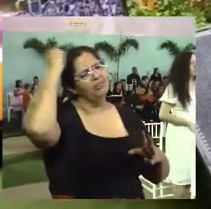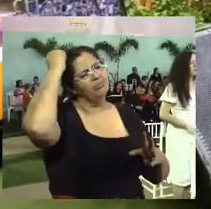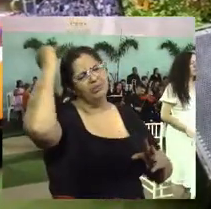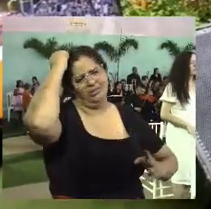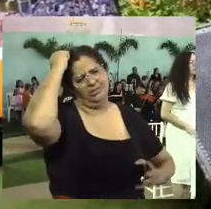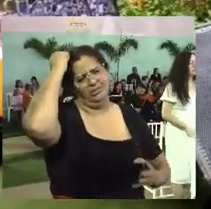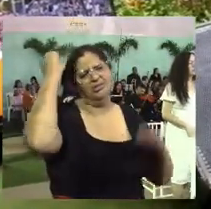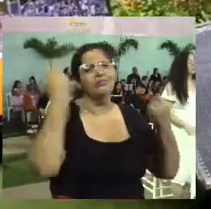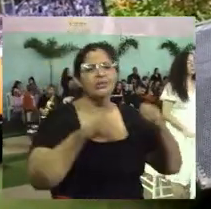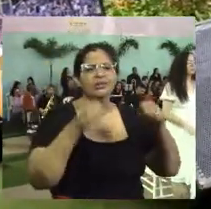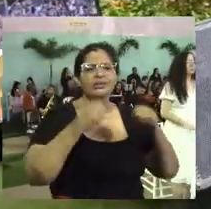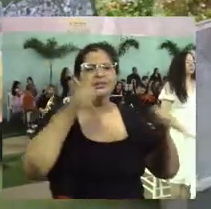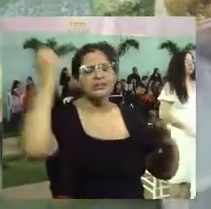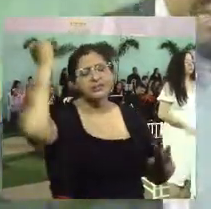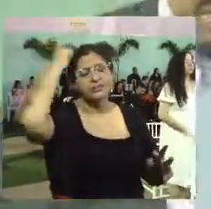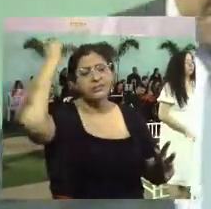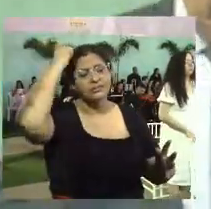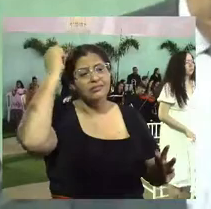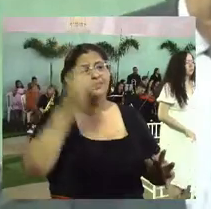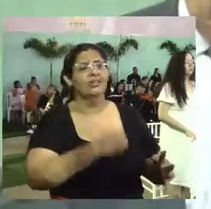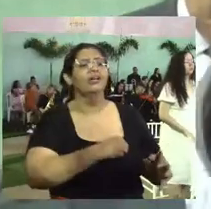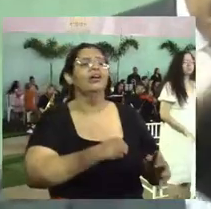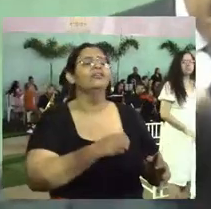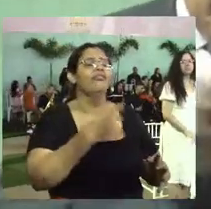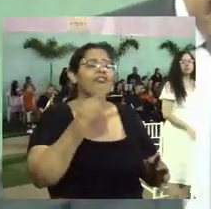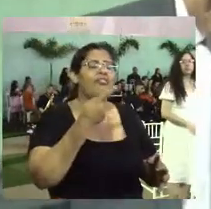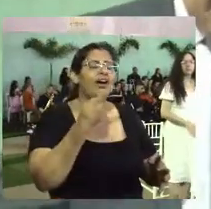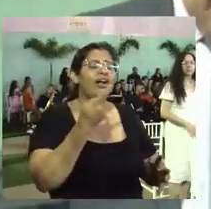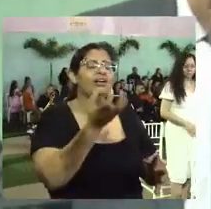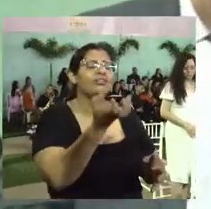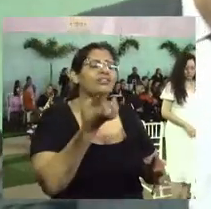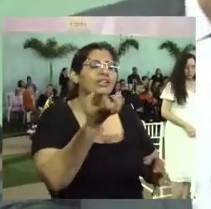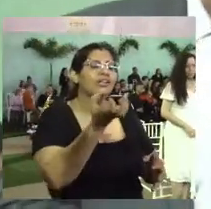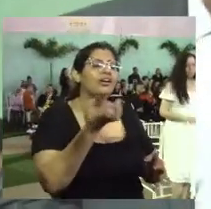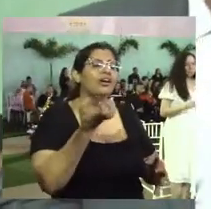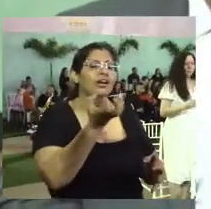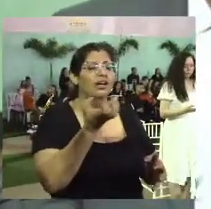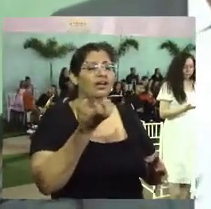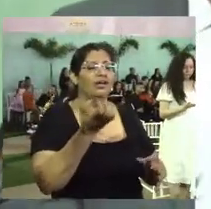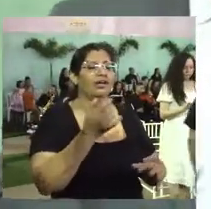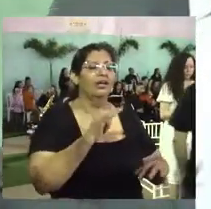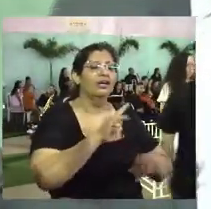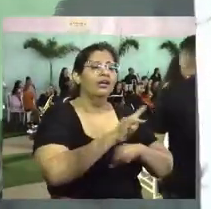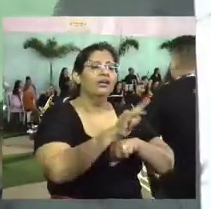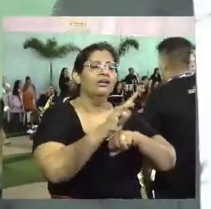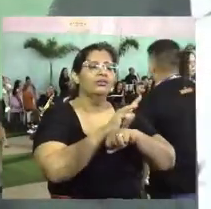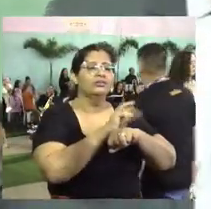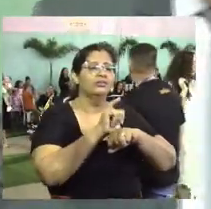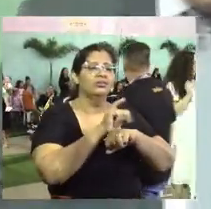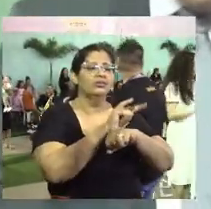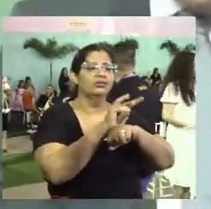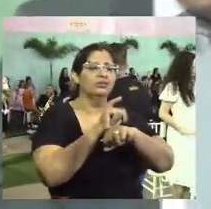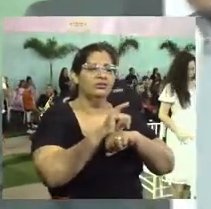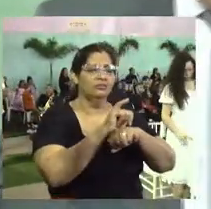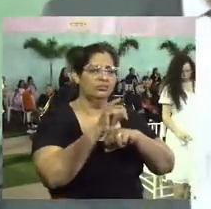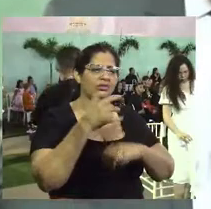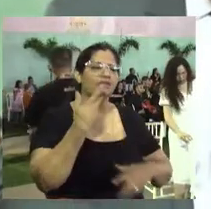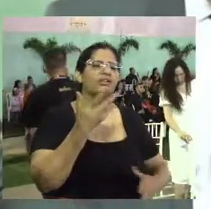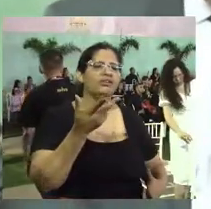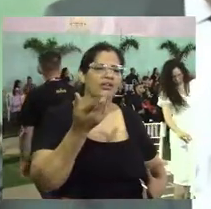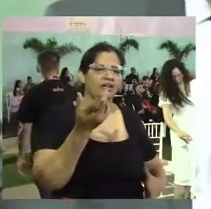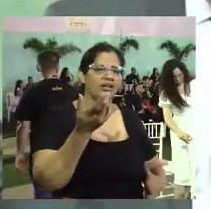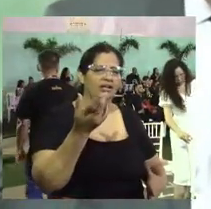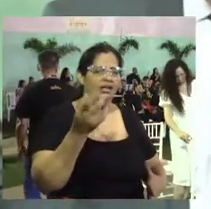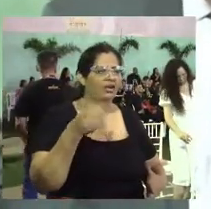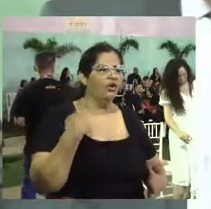seus pecados Escreva aí na internet que eu quero do YouTube diga eu quero Jesus a equipe vai anotar